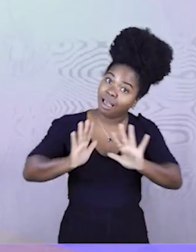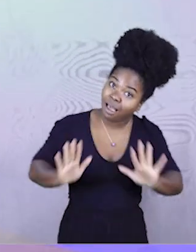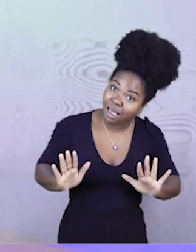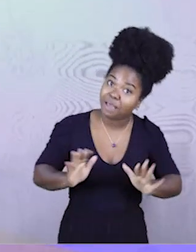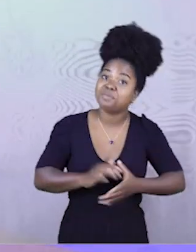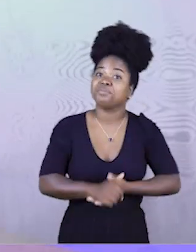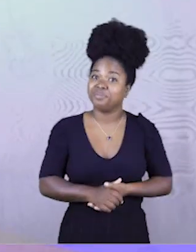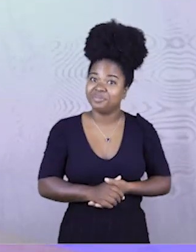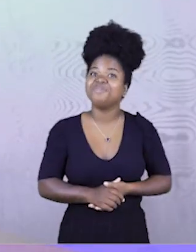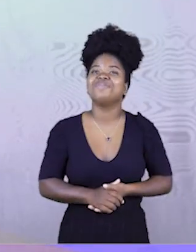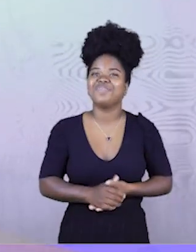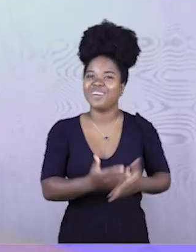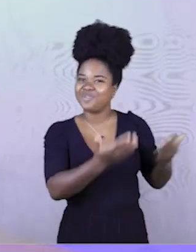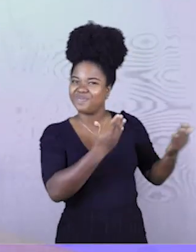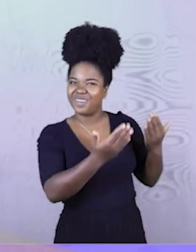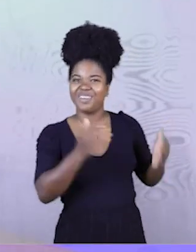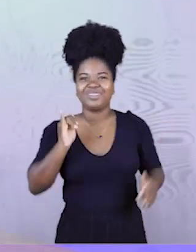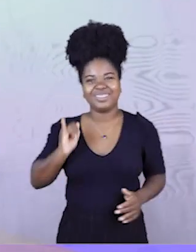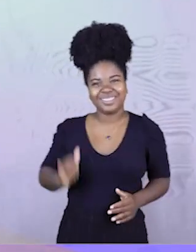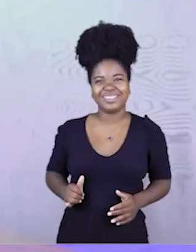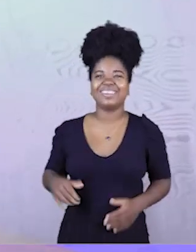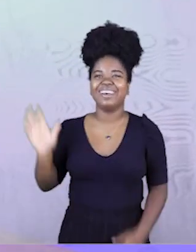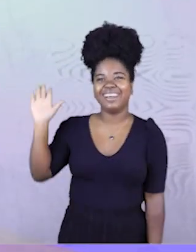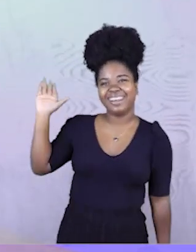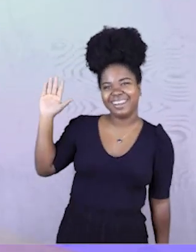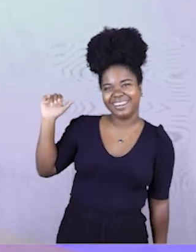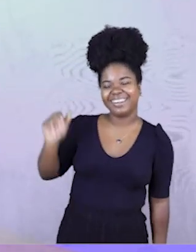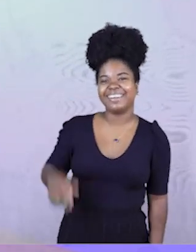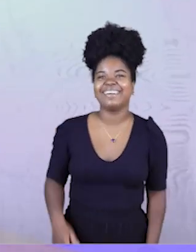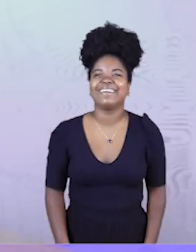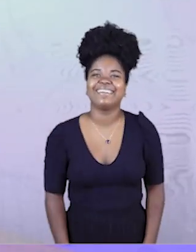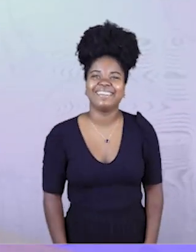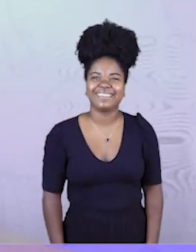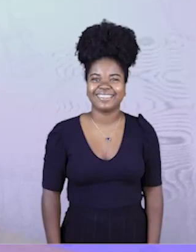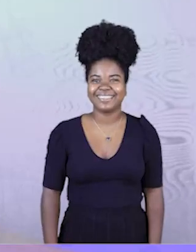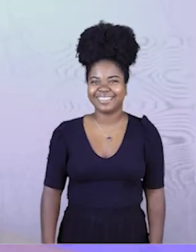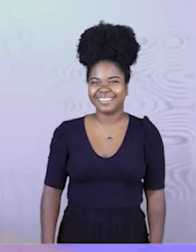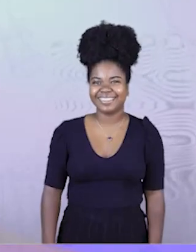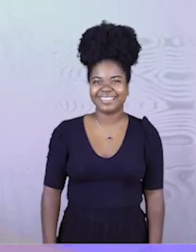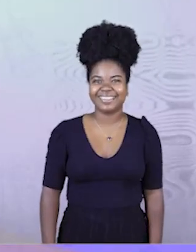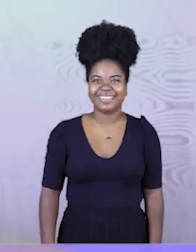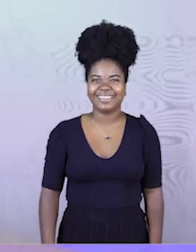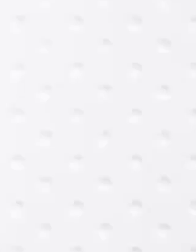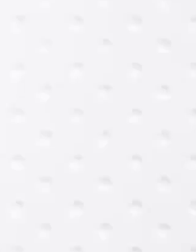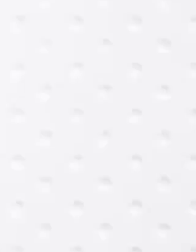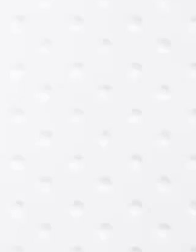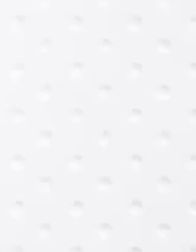por aqui, pessoal, em mais um episódio do podcast Papo de Recreio. Até a próxima.